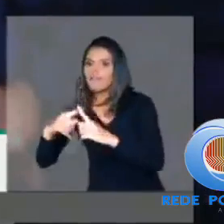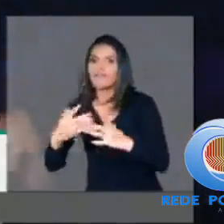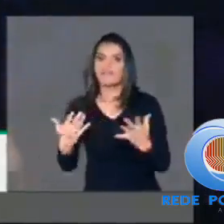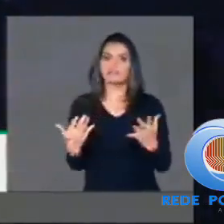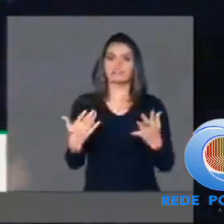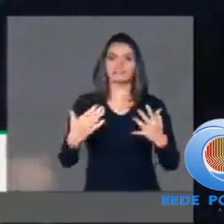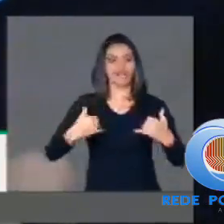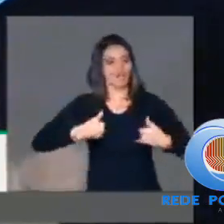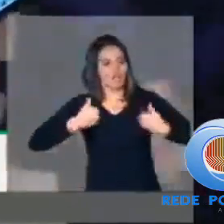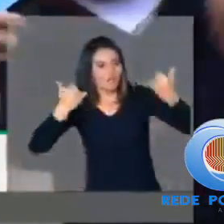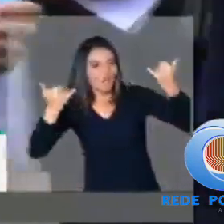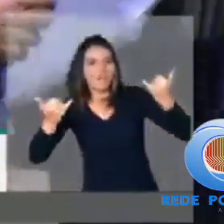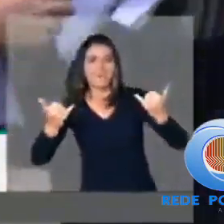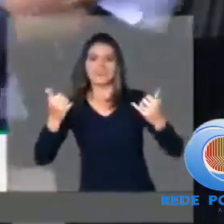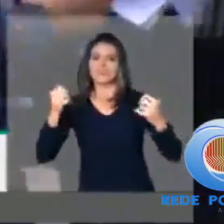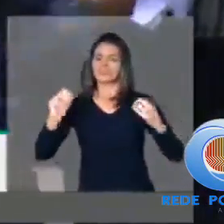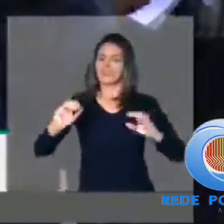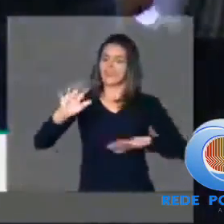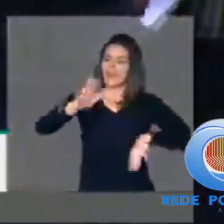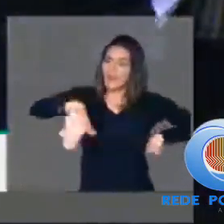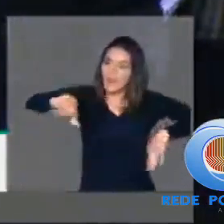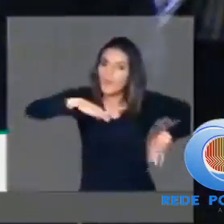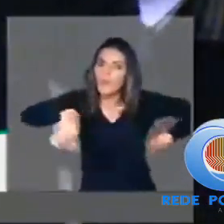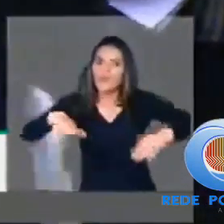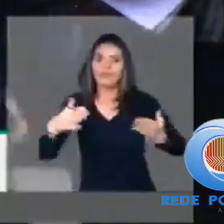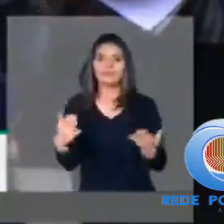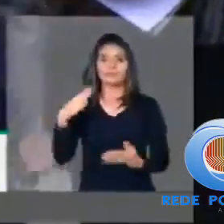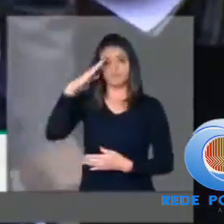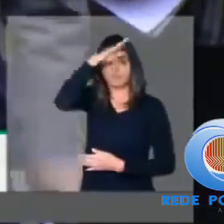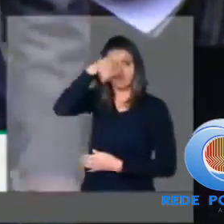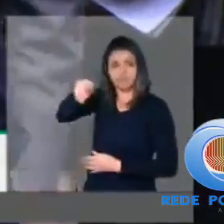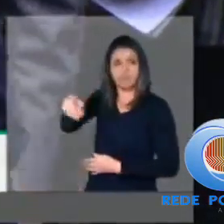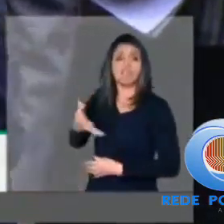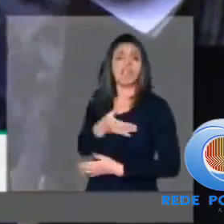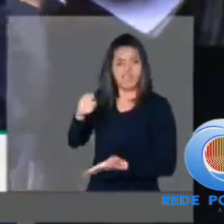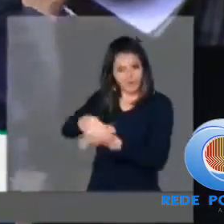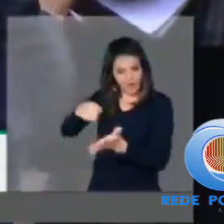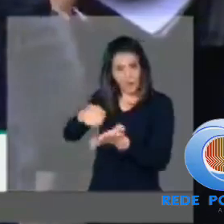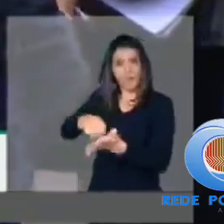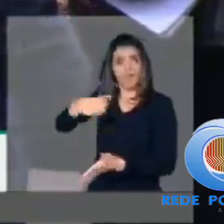O Bolsonaro quer que você trabalhe ao domingo, sem compensação.